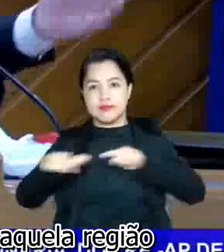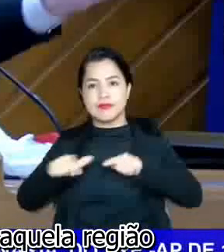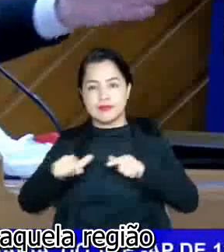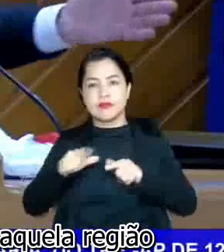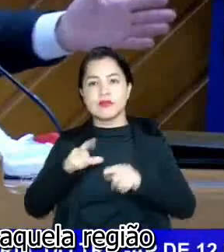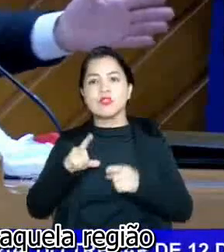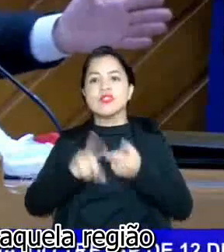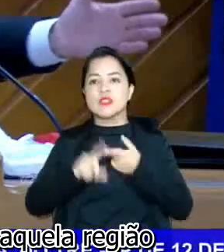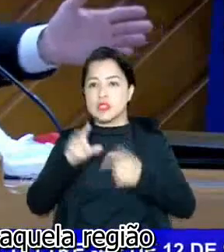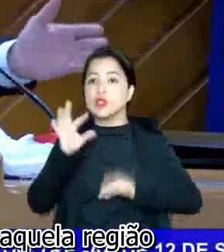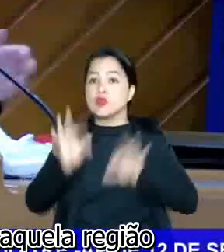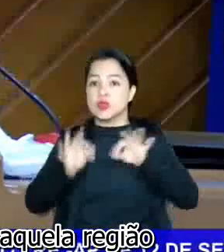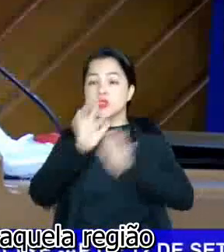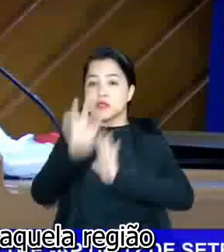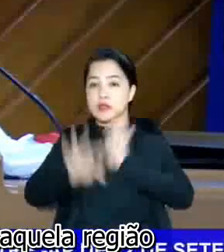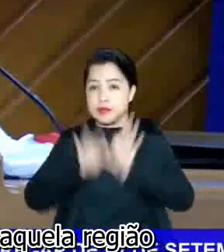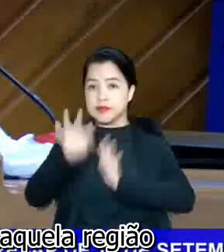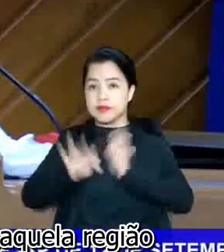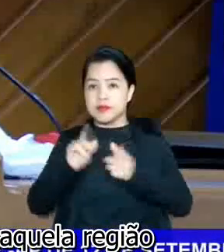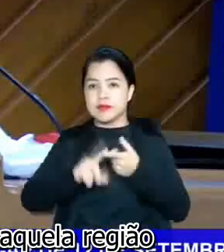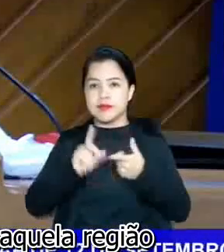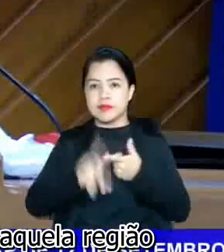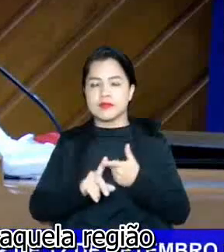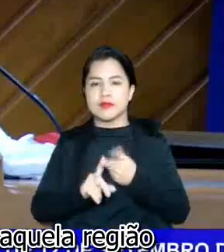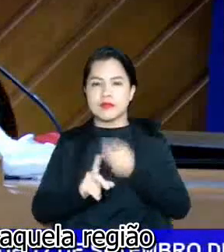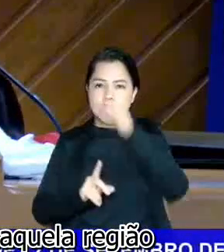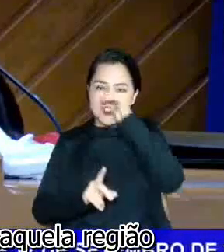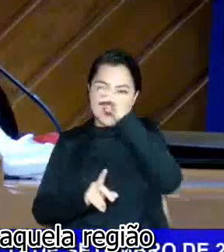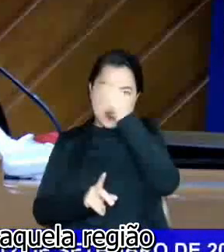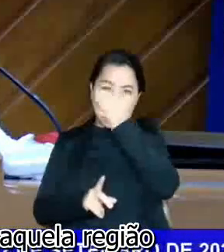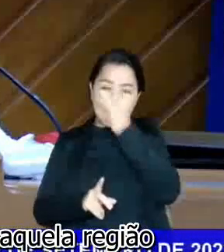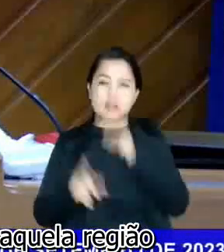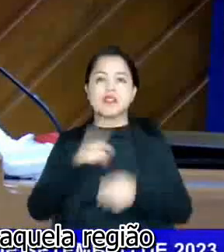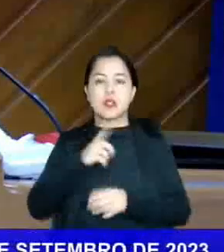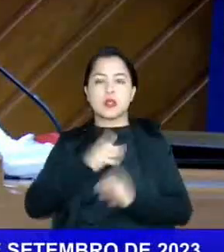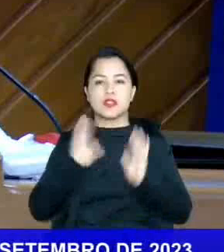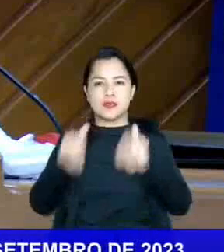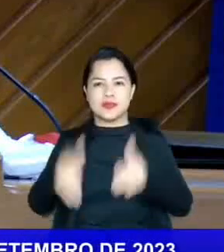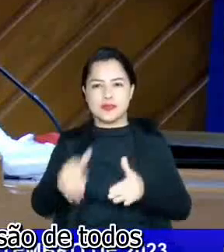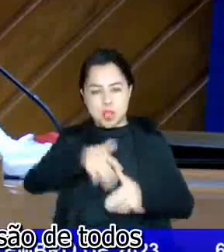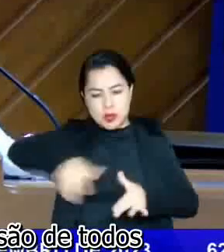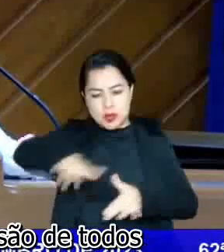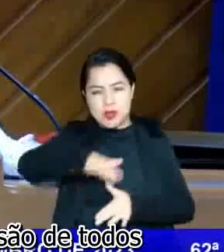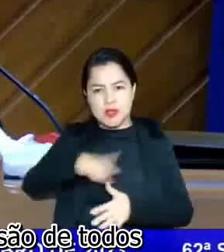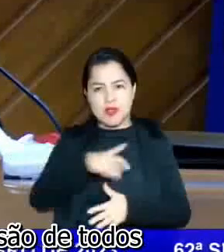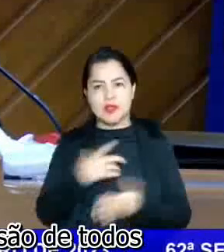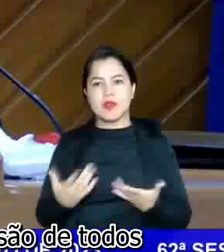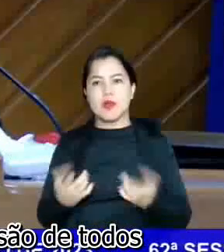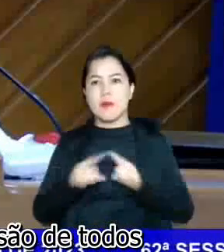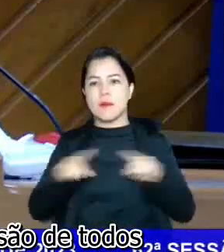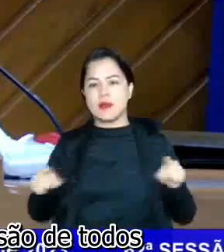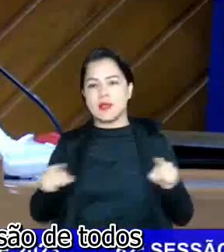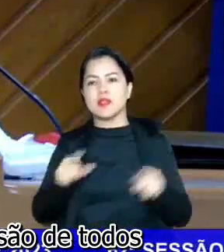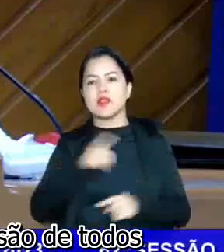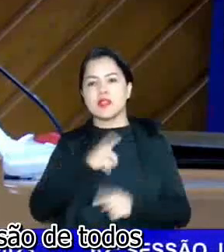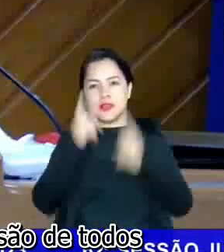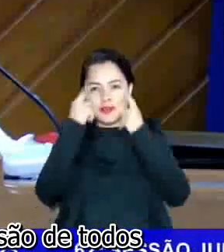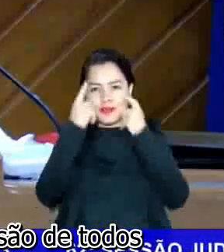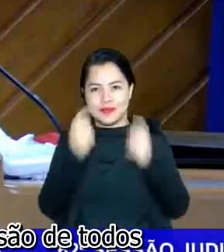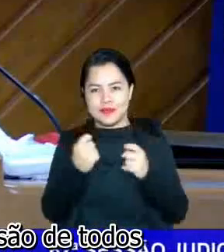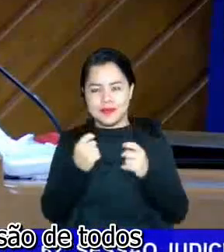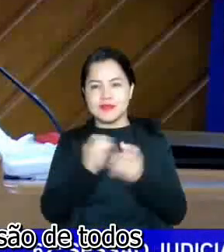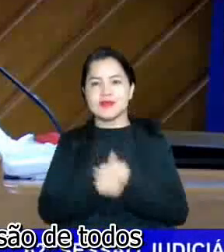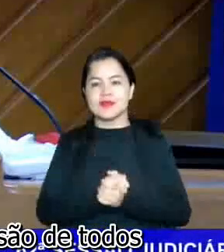e a justiça federal também, é capilarizado ali naquela região, mas é